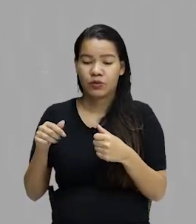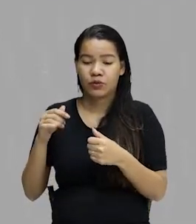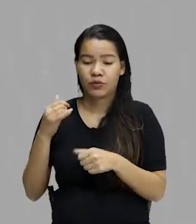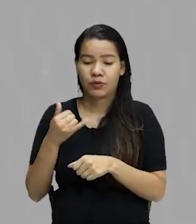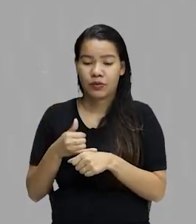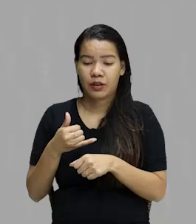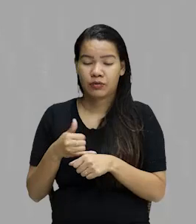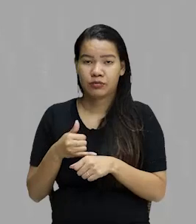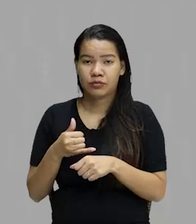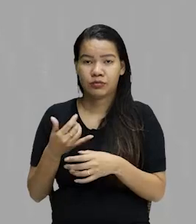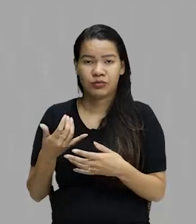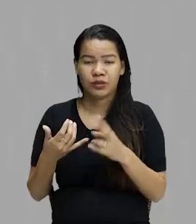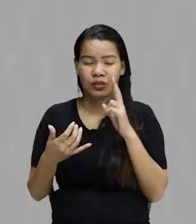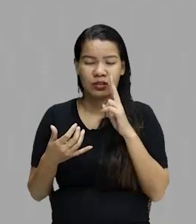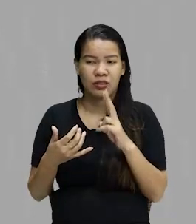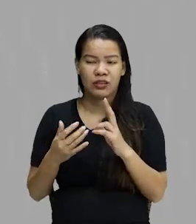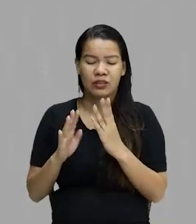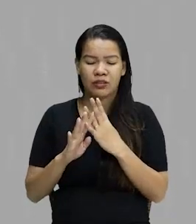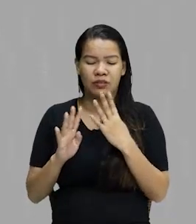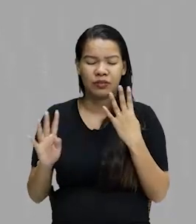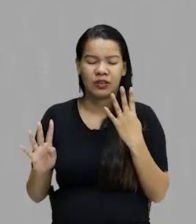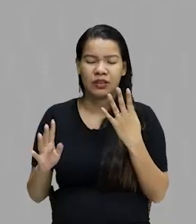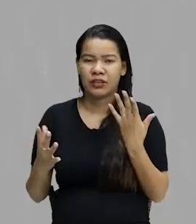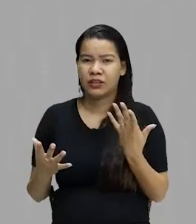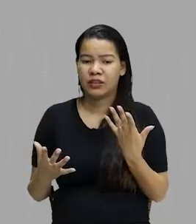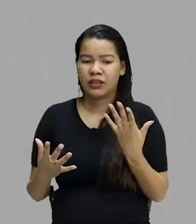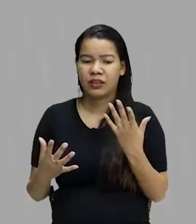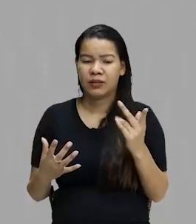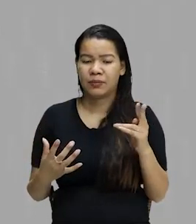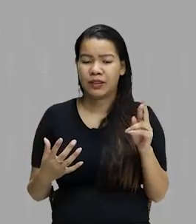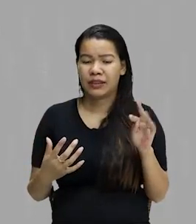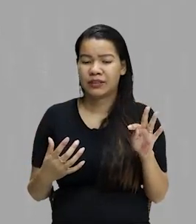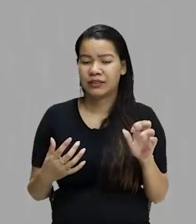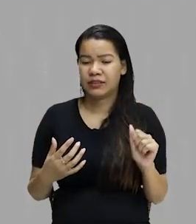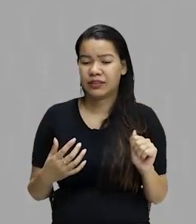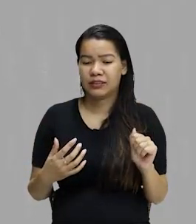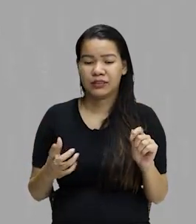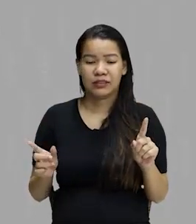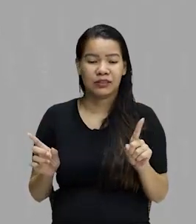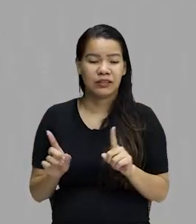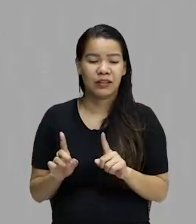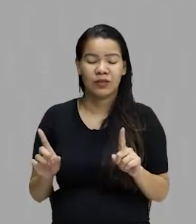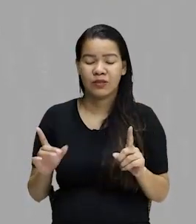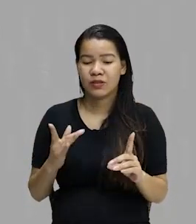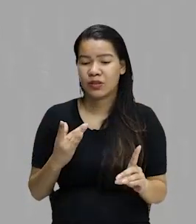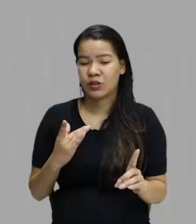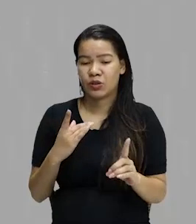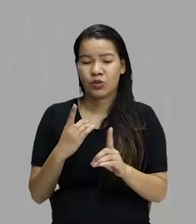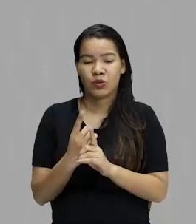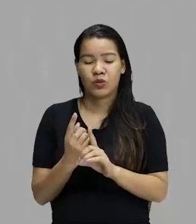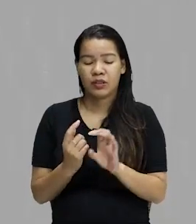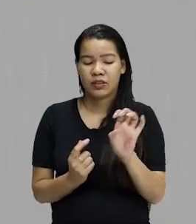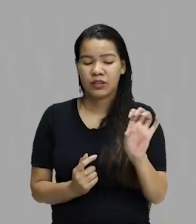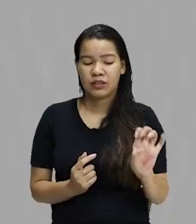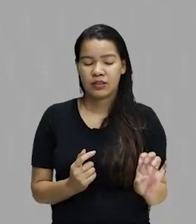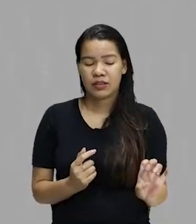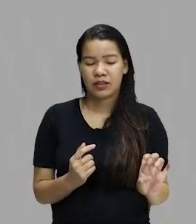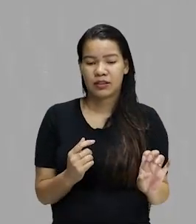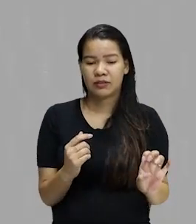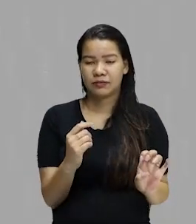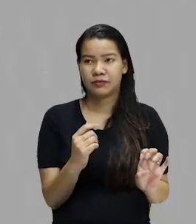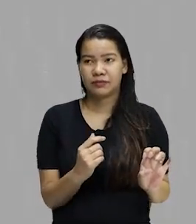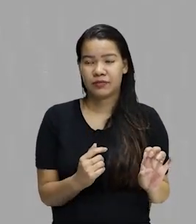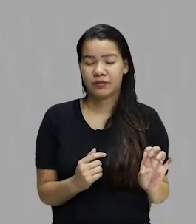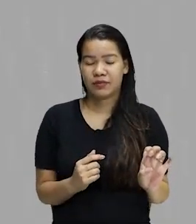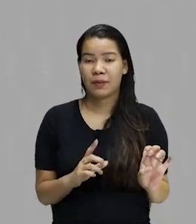de reatividade, olha só, a prata, ela não se encontra à esquerda do ferro,